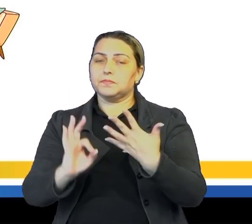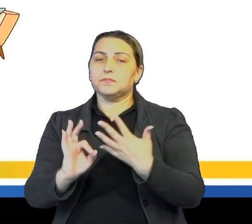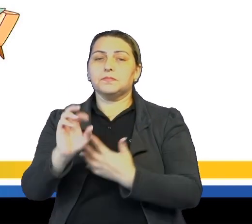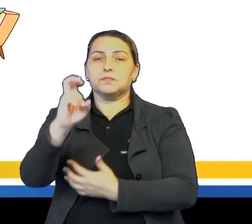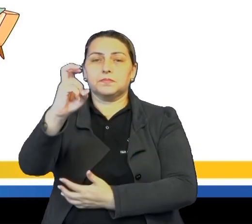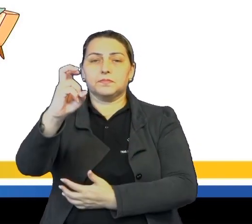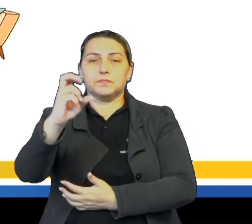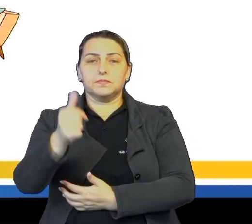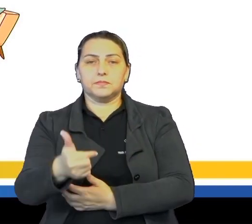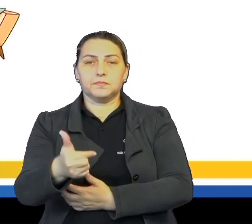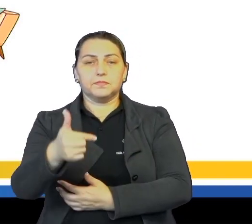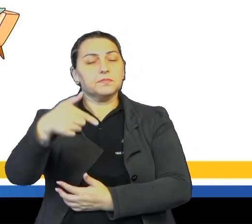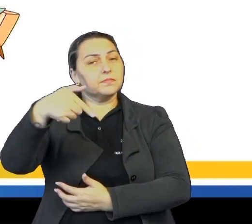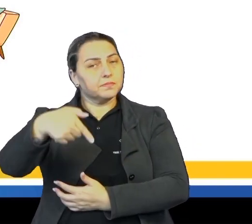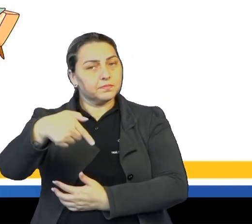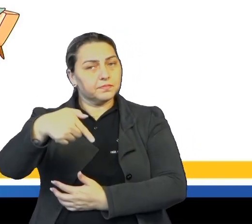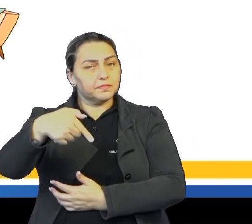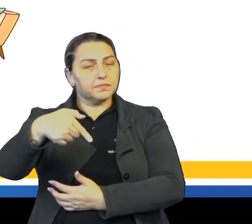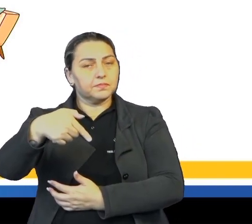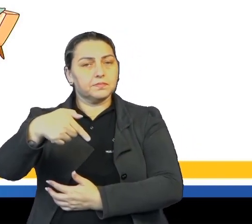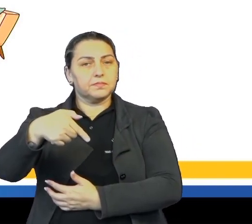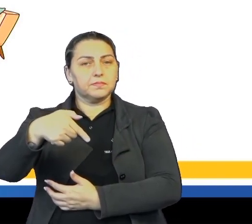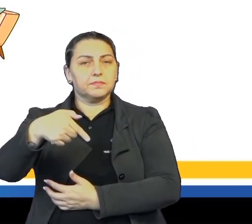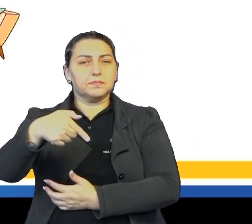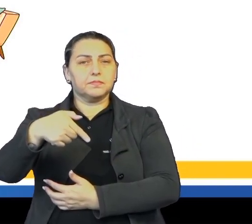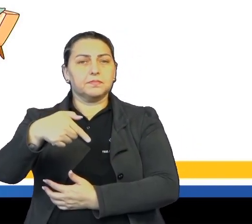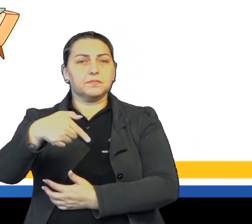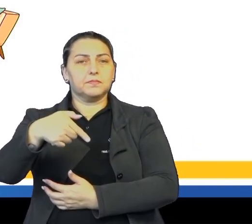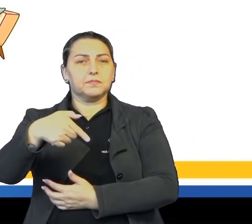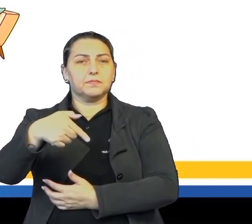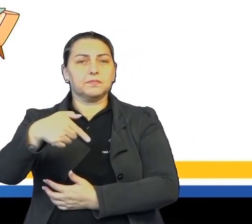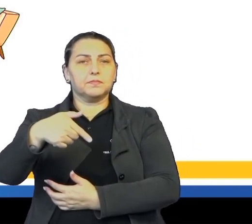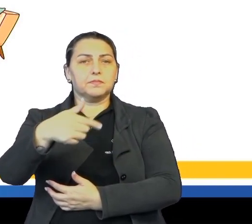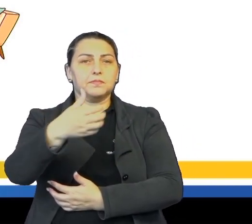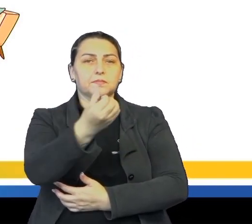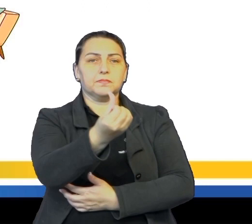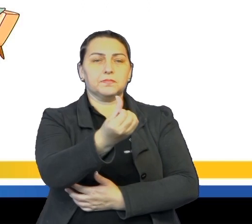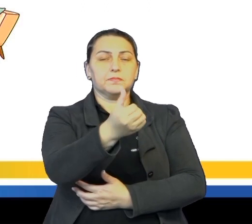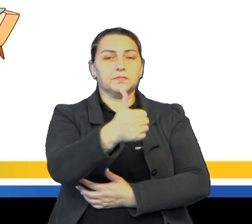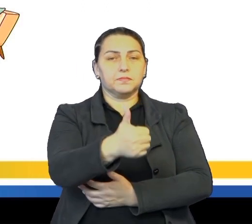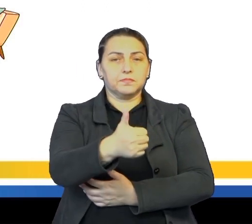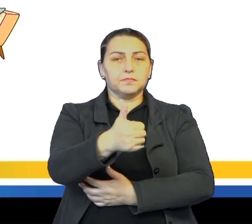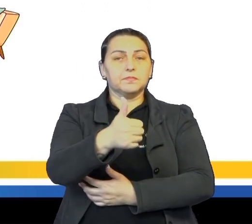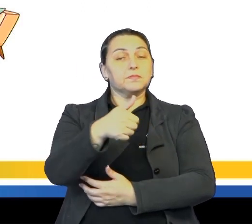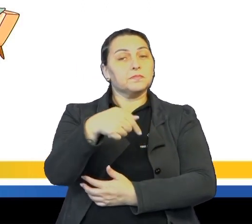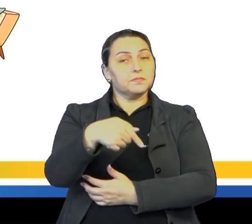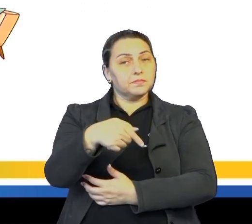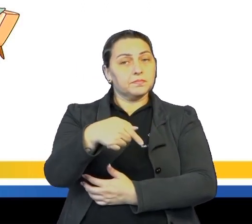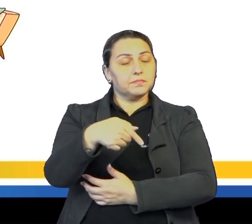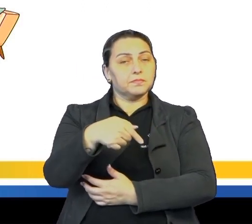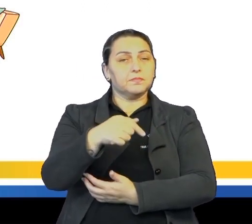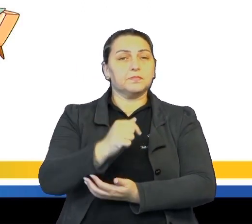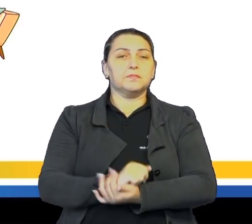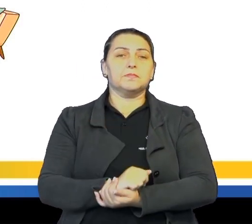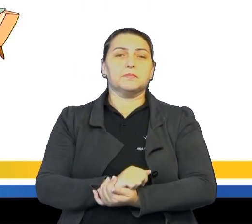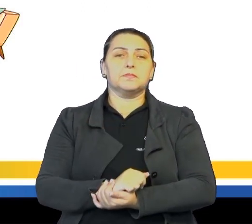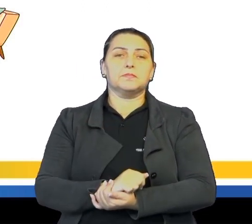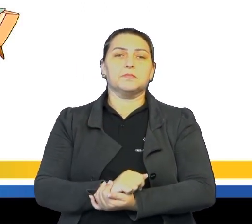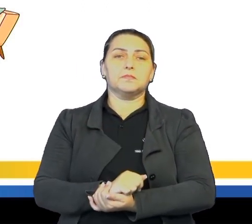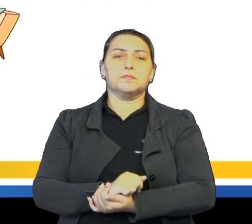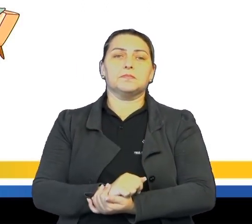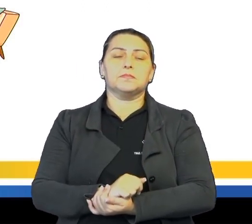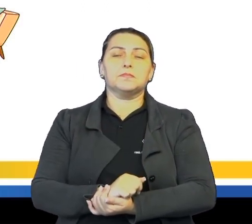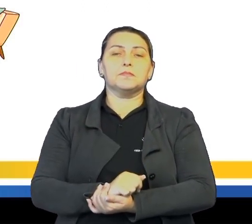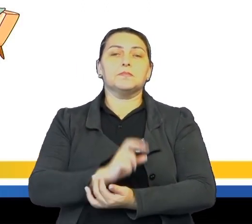cinco mais dois na casa das dezenas cinco mais dois sete seis mais um seis mais um é sete